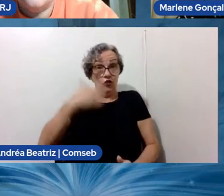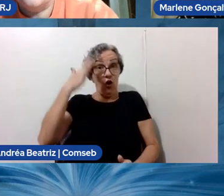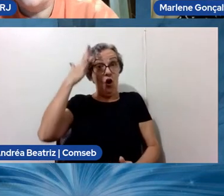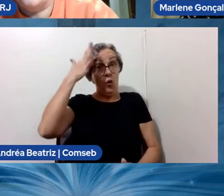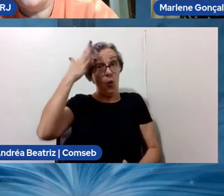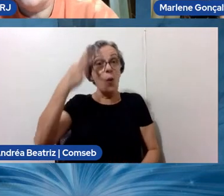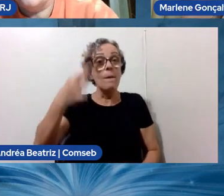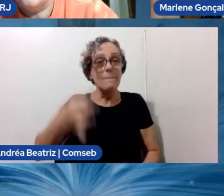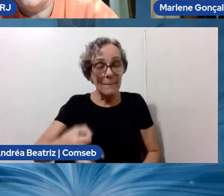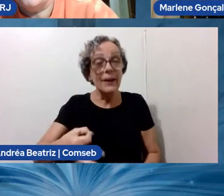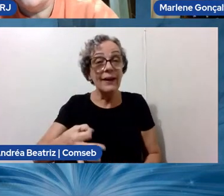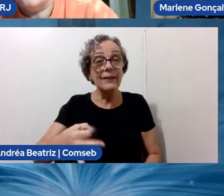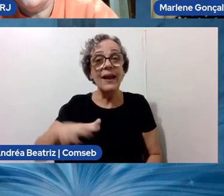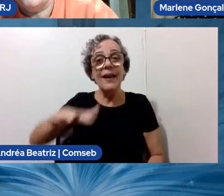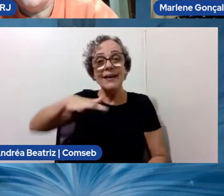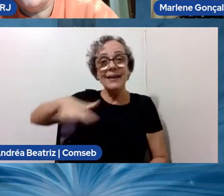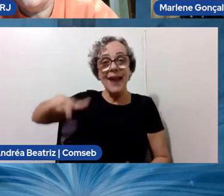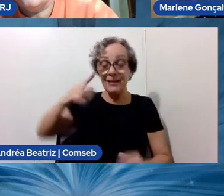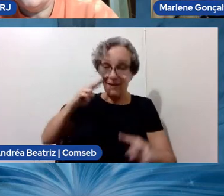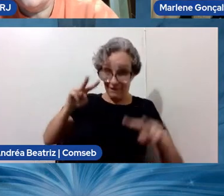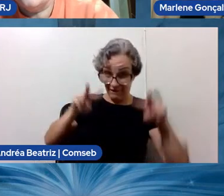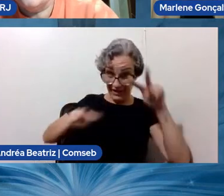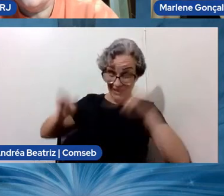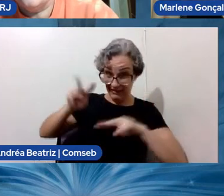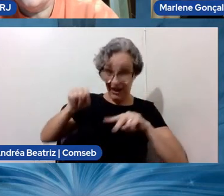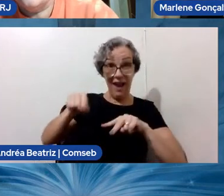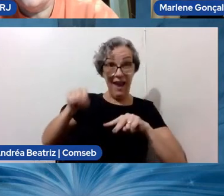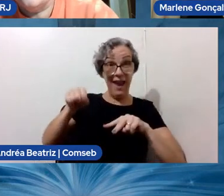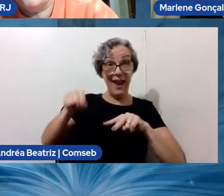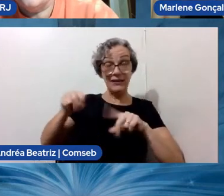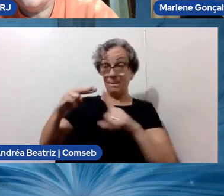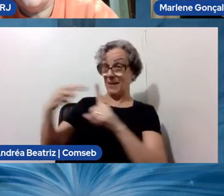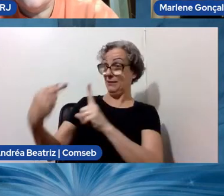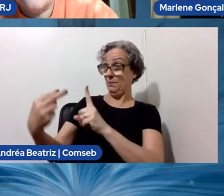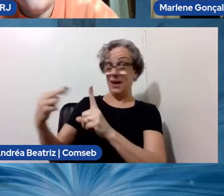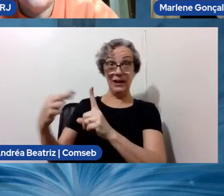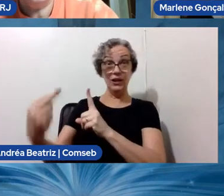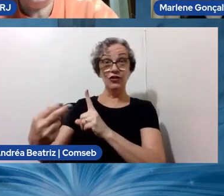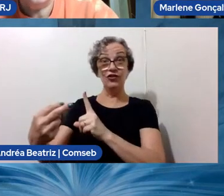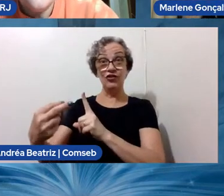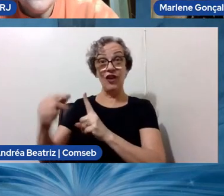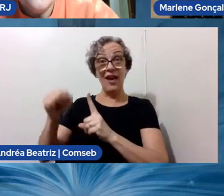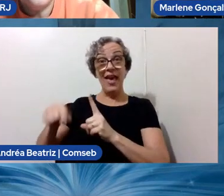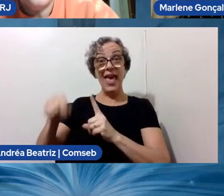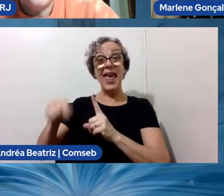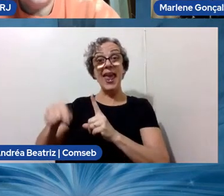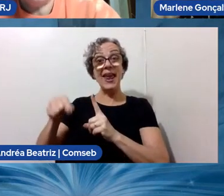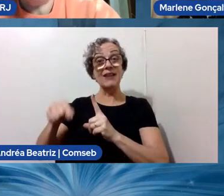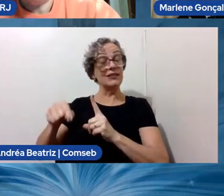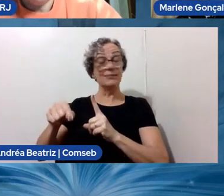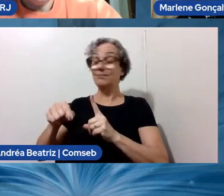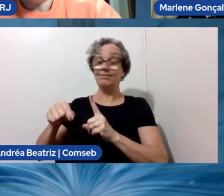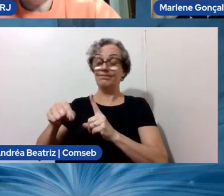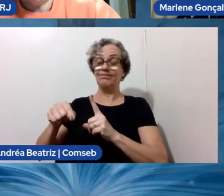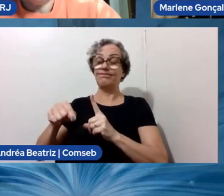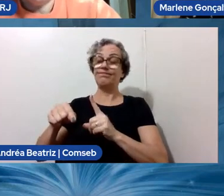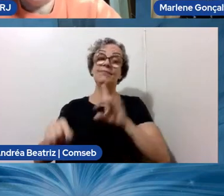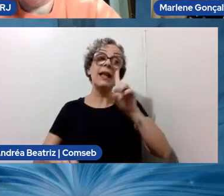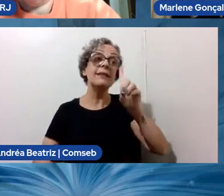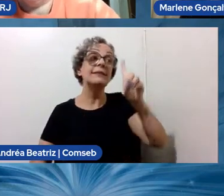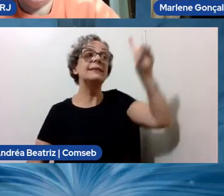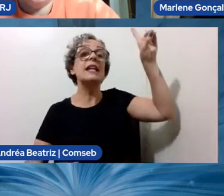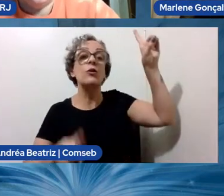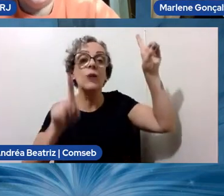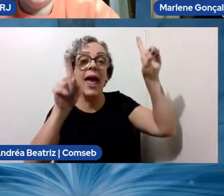dentro dessa visão de que há uma presidência desse processo. Deus é o Criador. E há